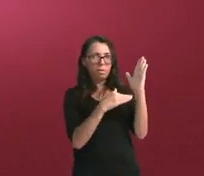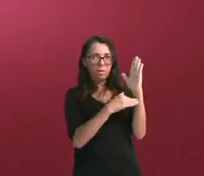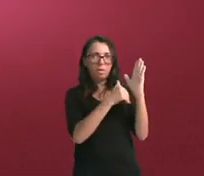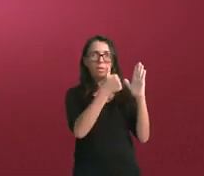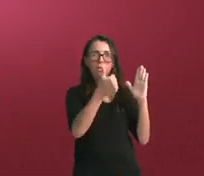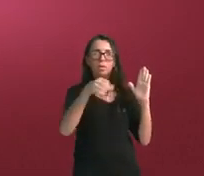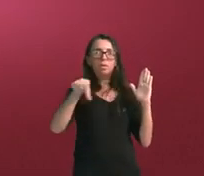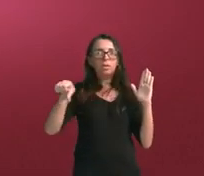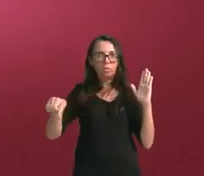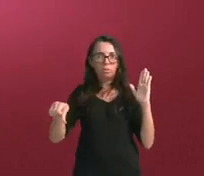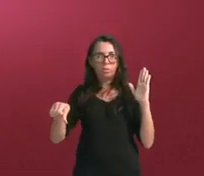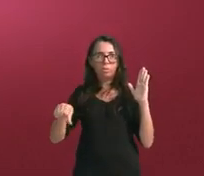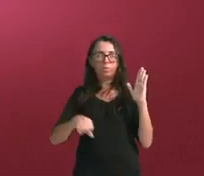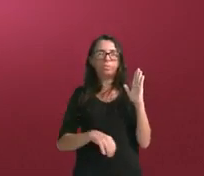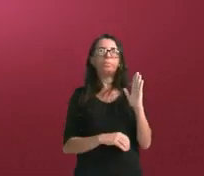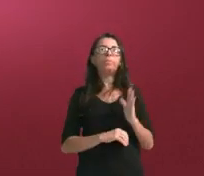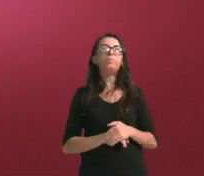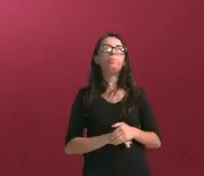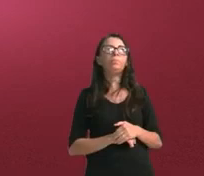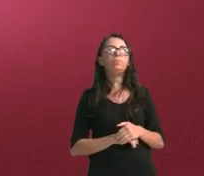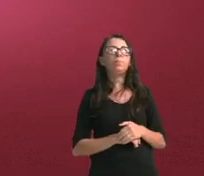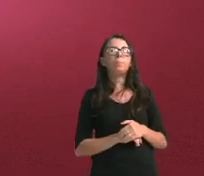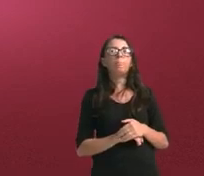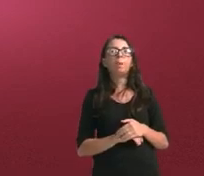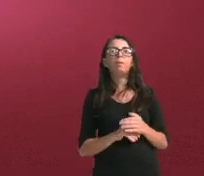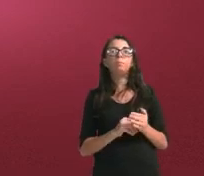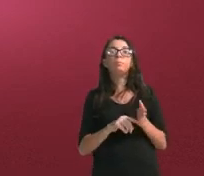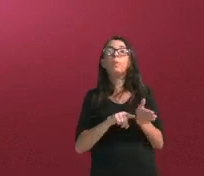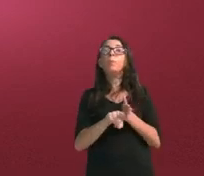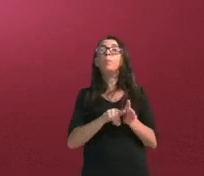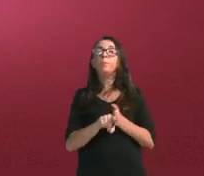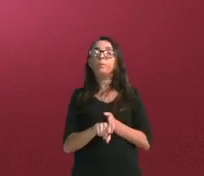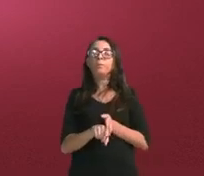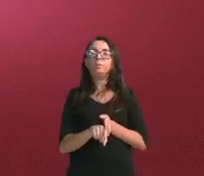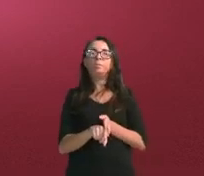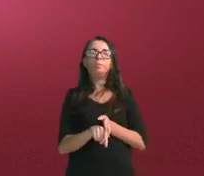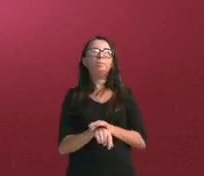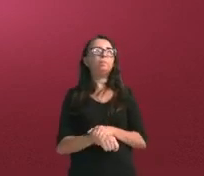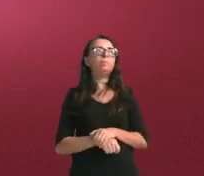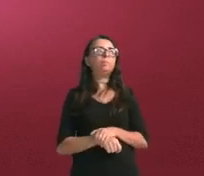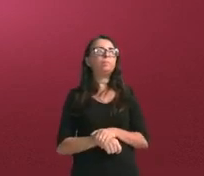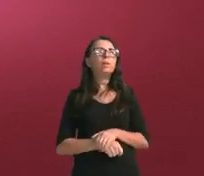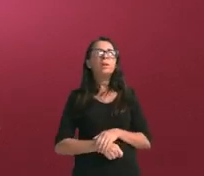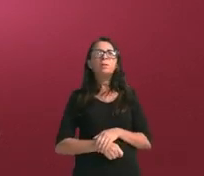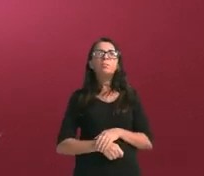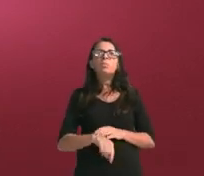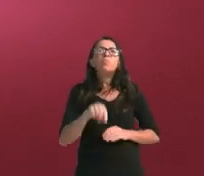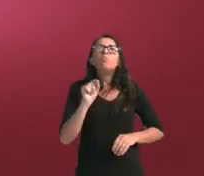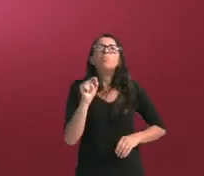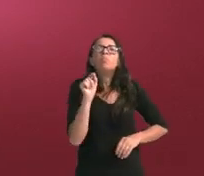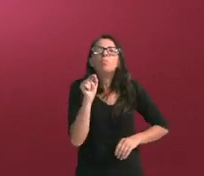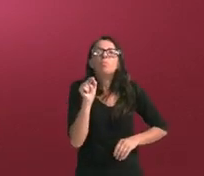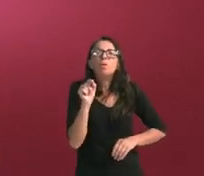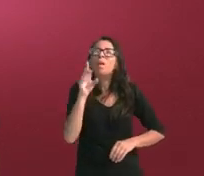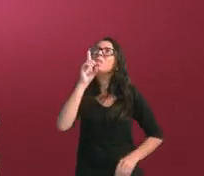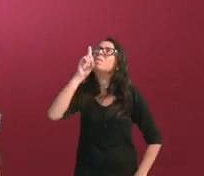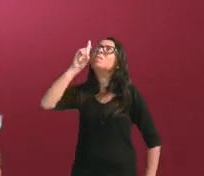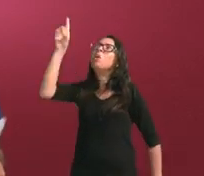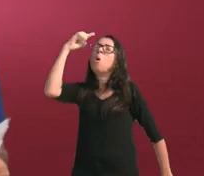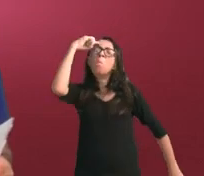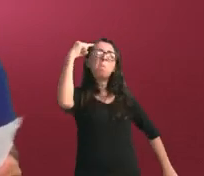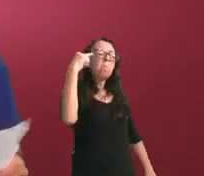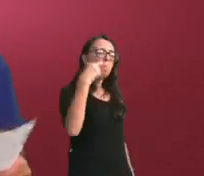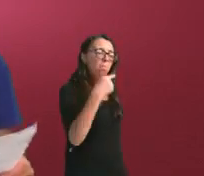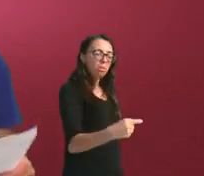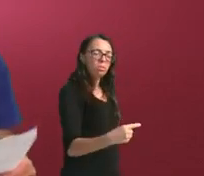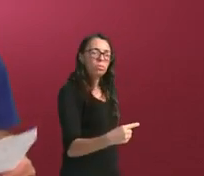seguinte: o que Deus mandou Moisés e Arão fazerem? Vamos ler agora aqui, vamos ler o